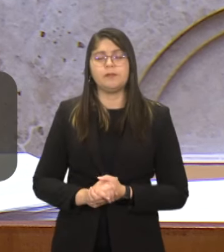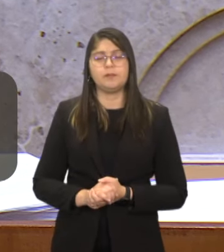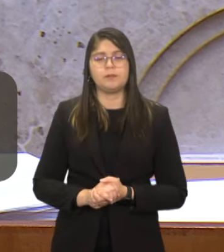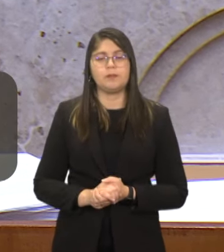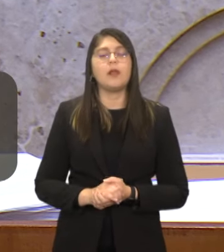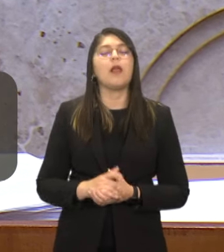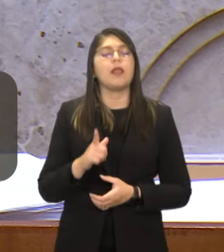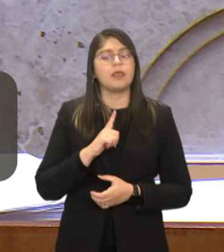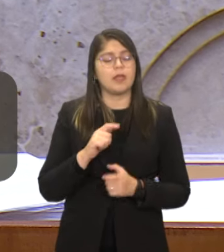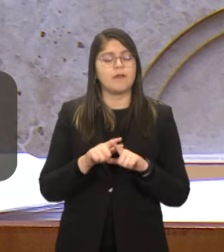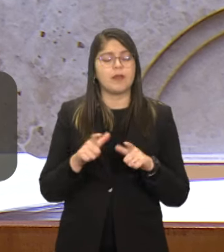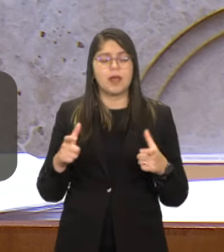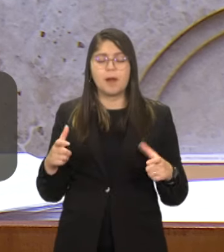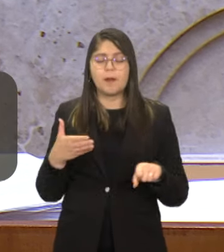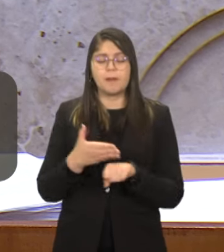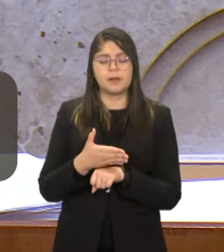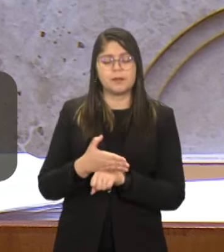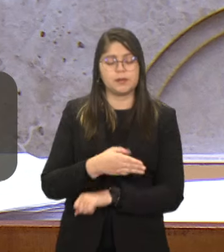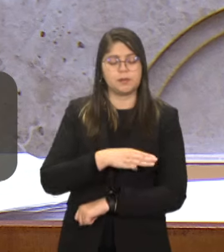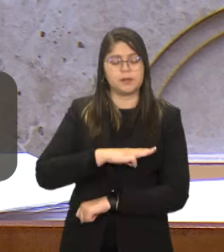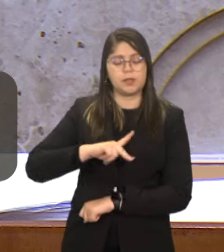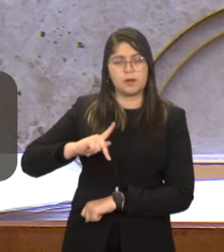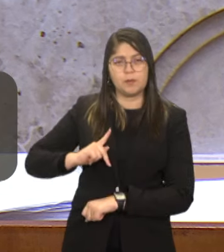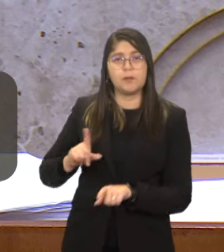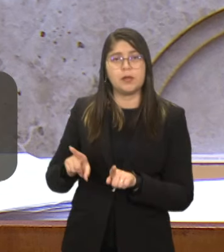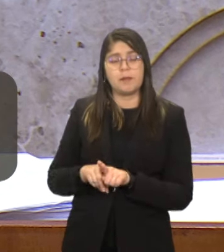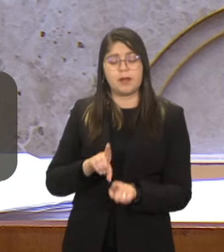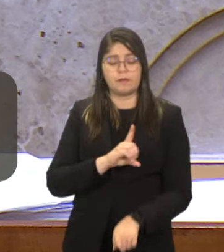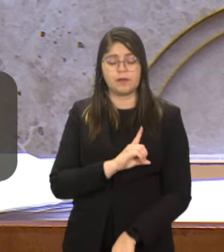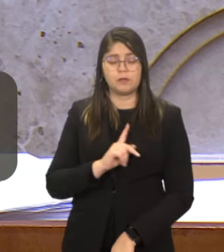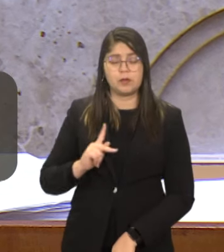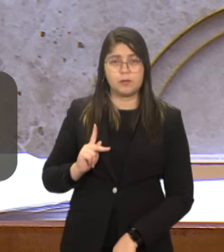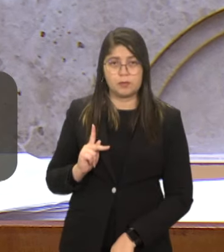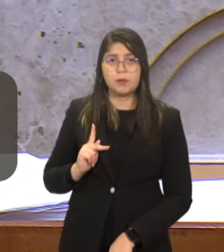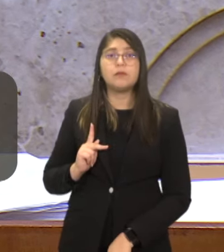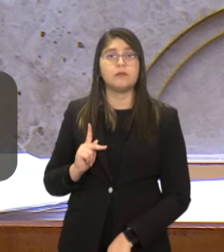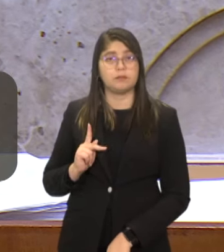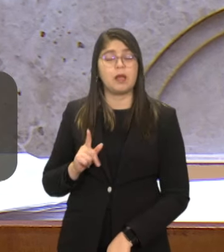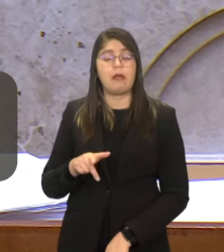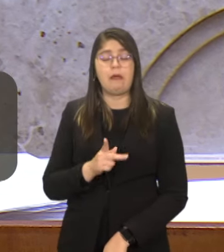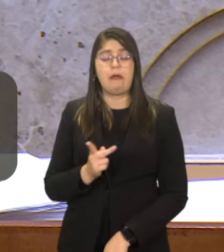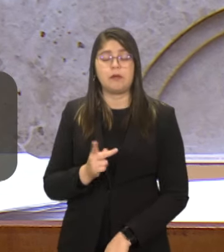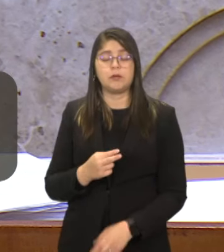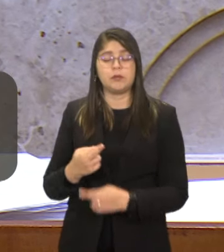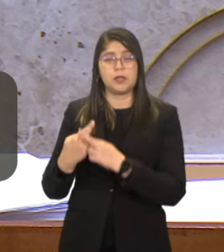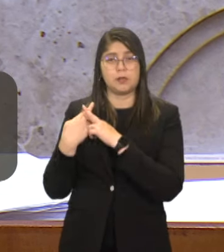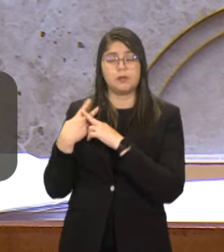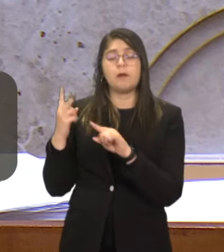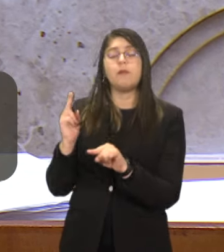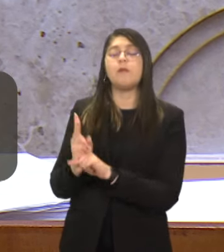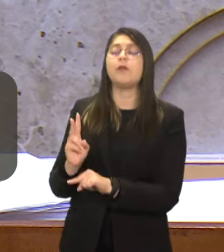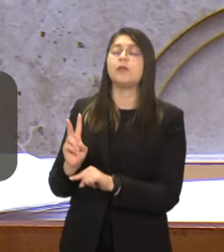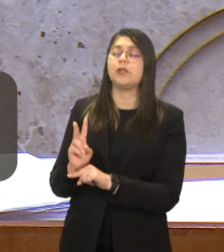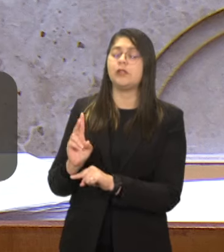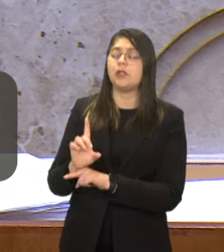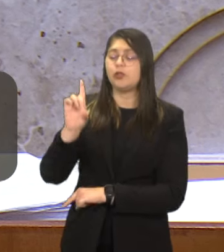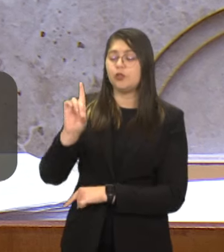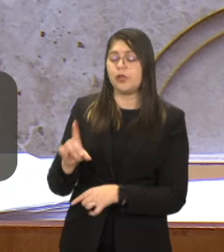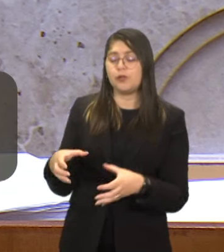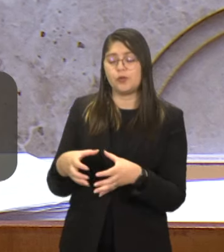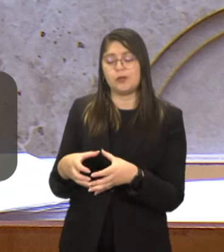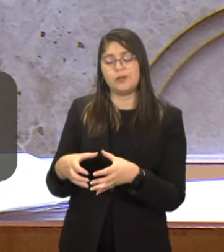ampla participação do Ministério Público e da Defensoria Pública, responsáveis pela tutela de direitos coletivos e